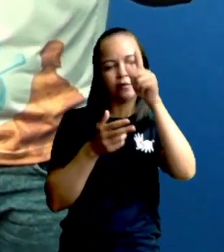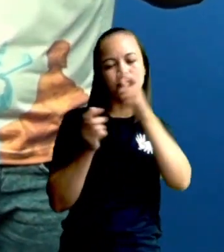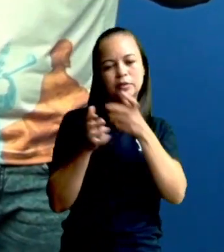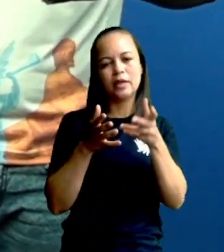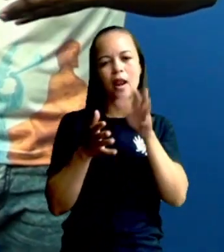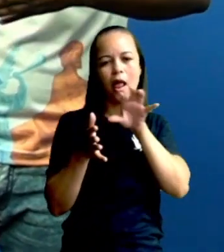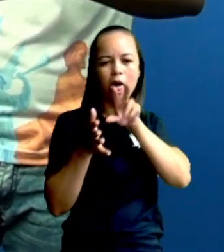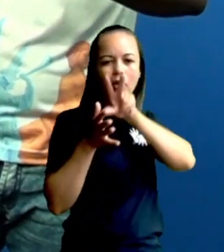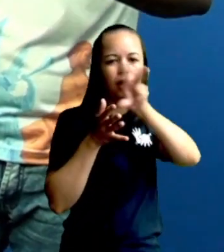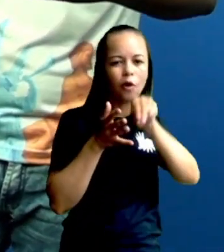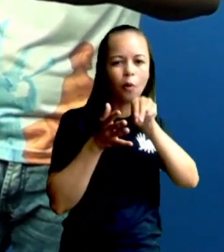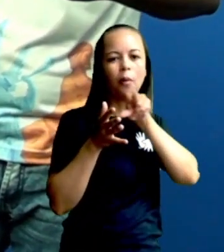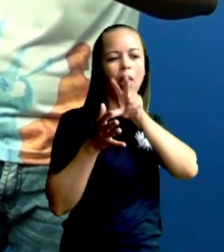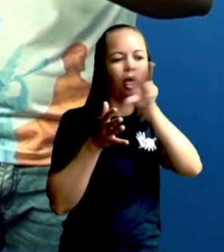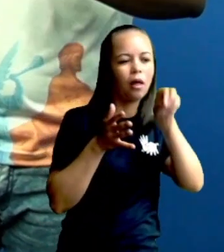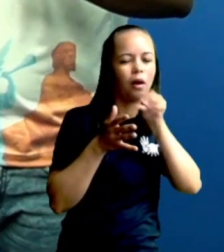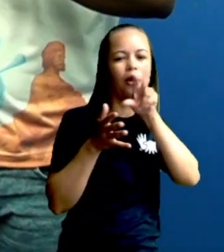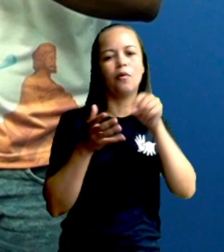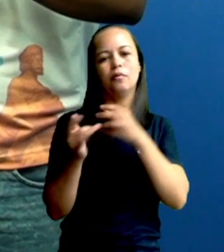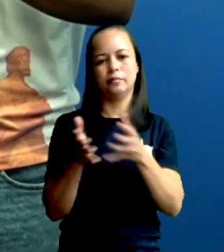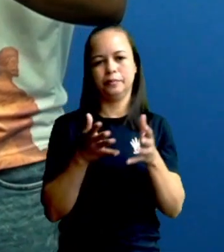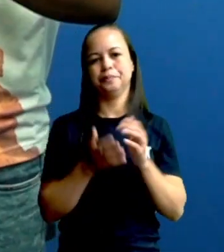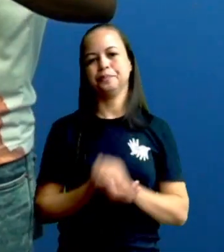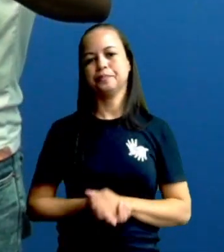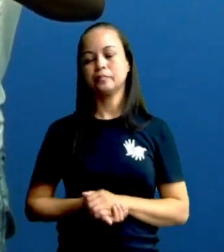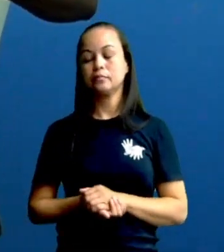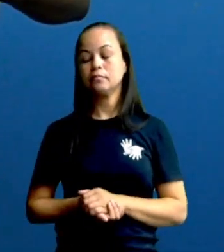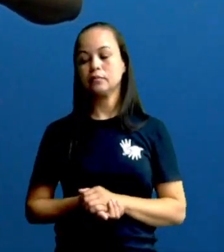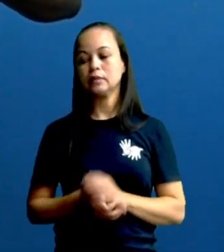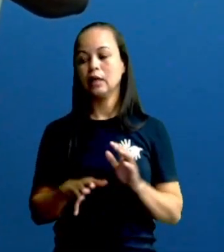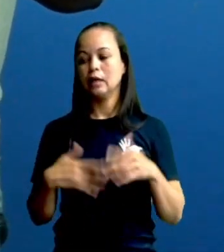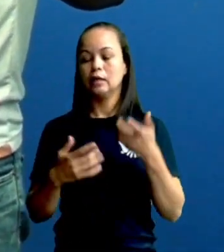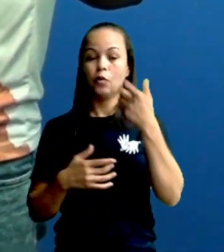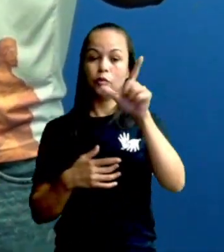outros lacertilhos, outros tipos de lagartixas, como